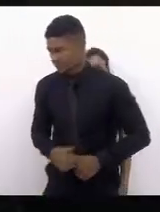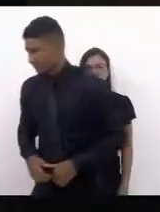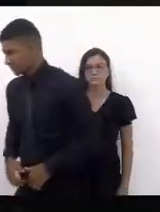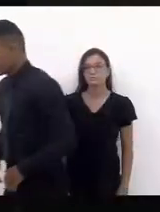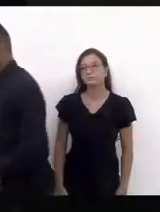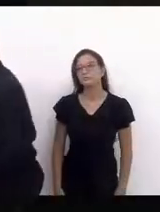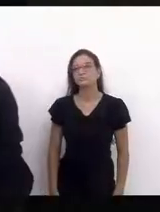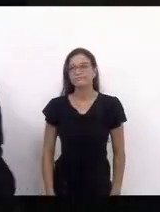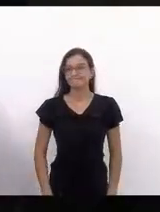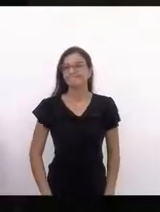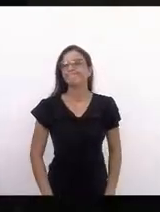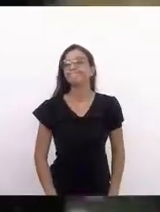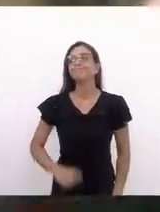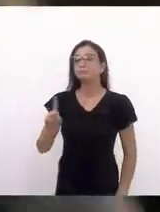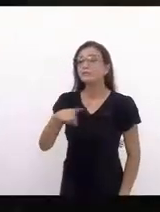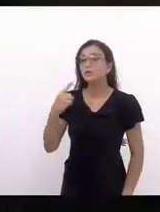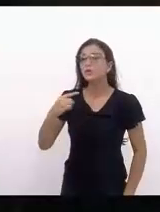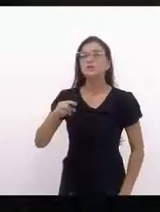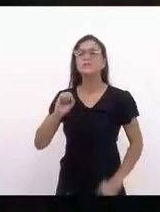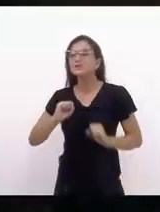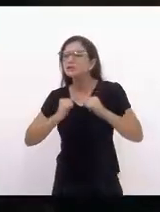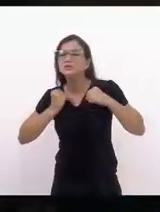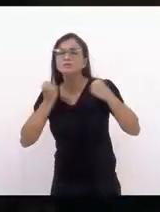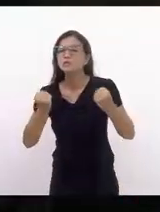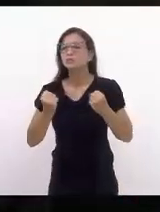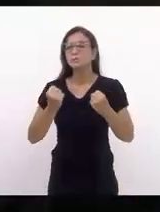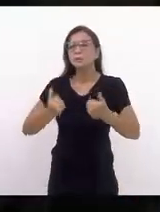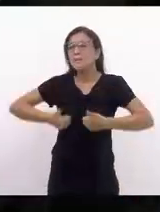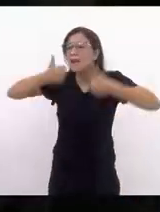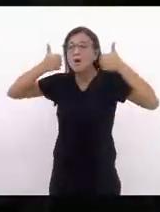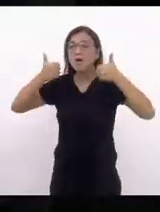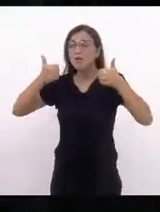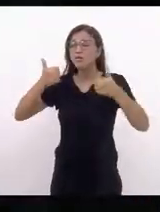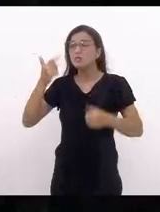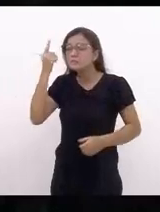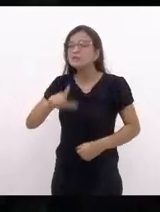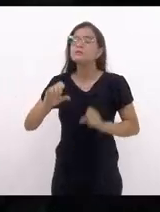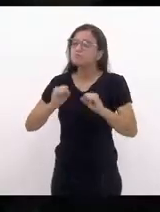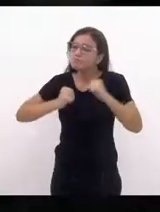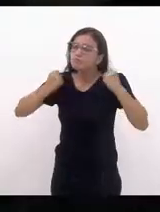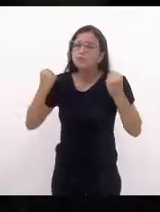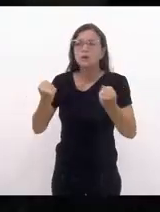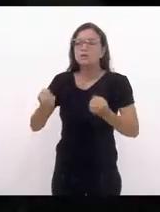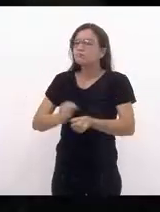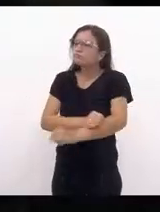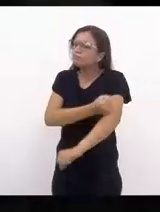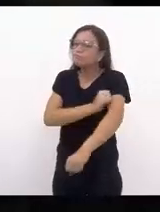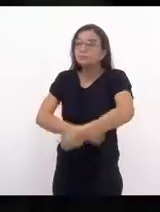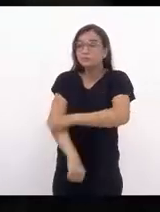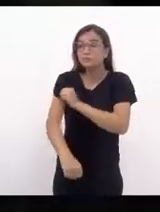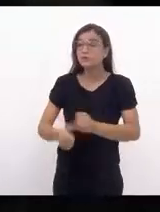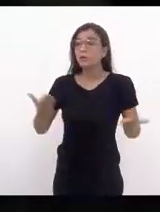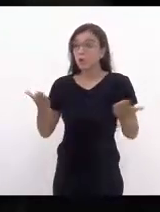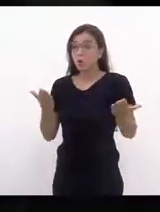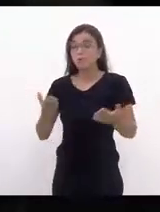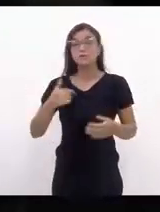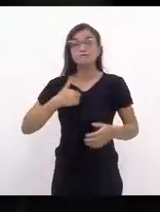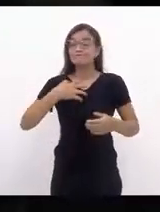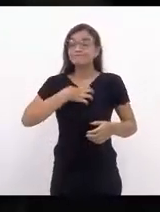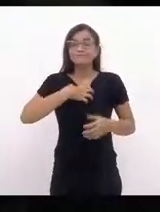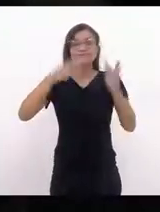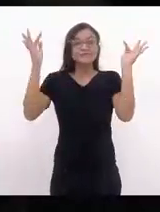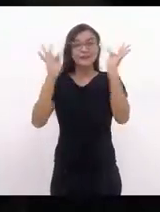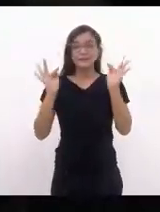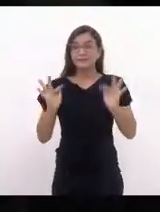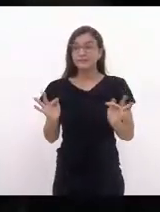que nós fizemos o melhor que a gente podia fazer e hoje eu me sinto muito feliz em